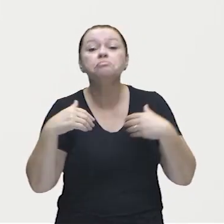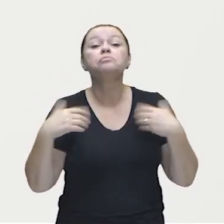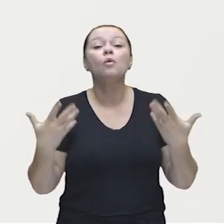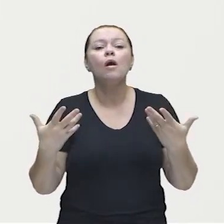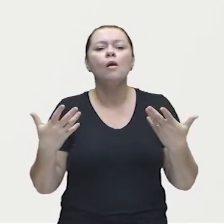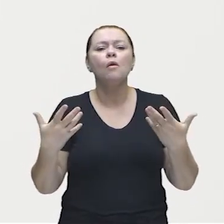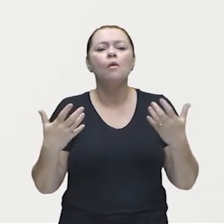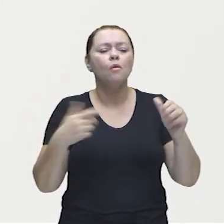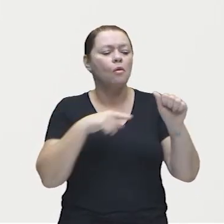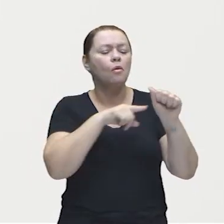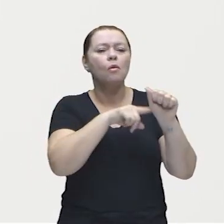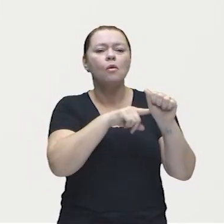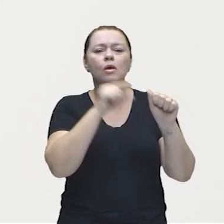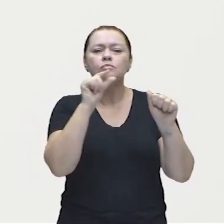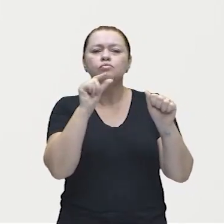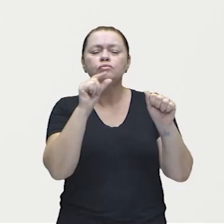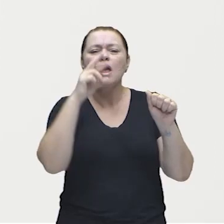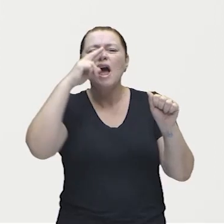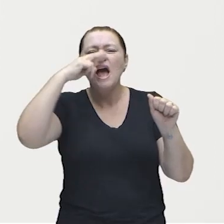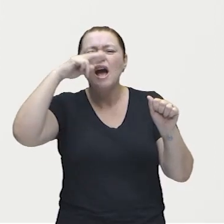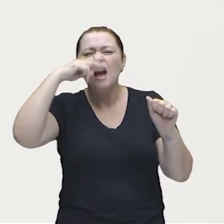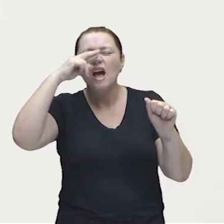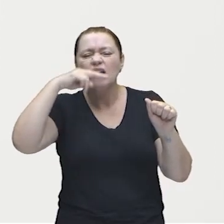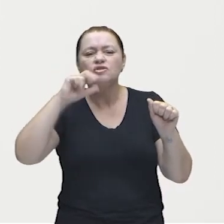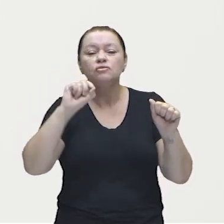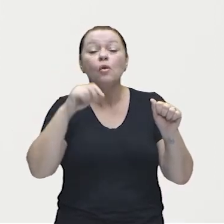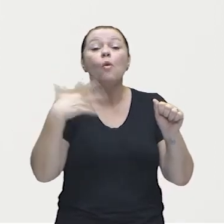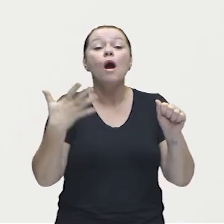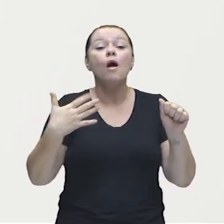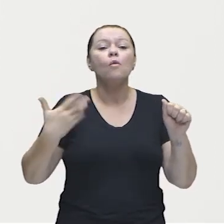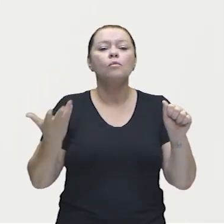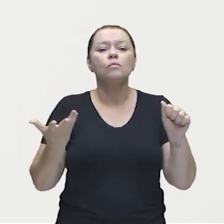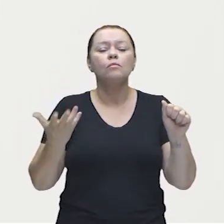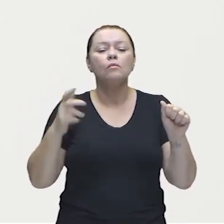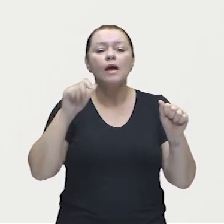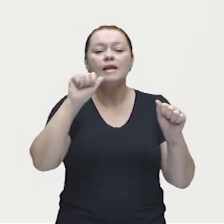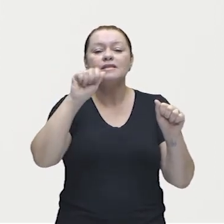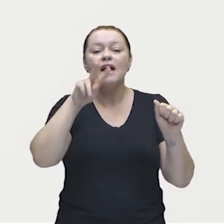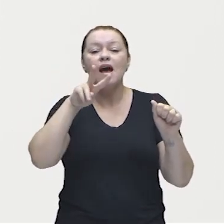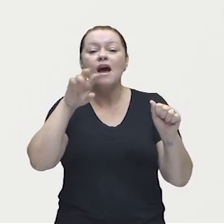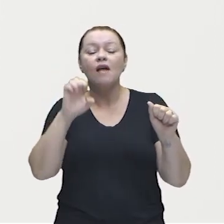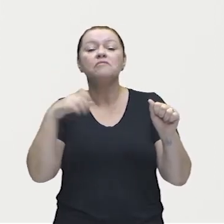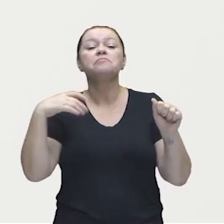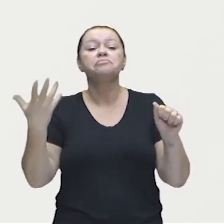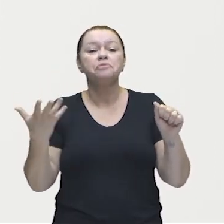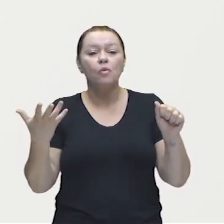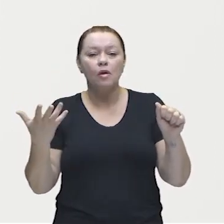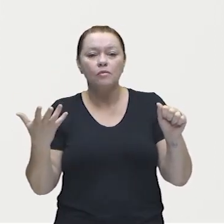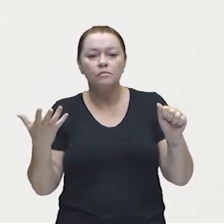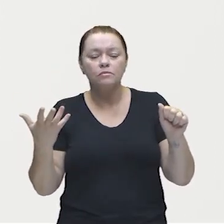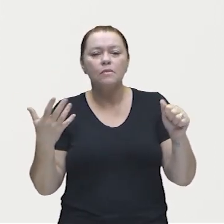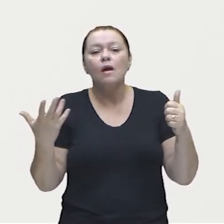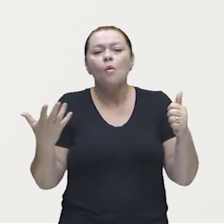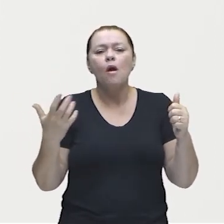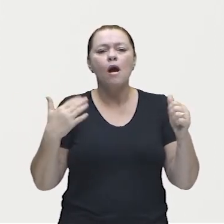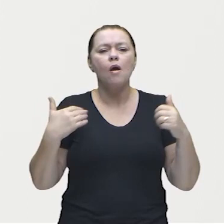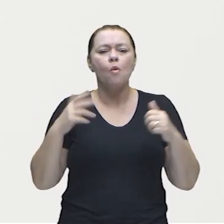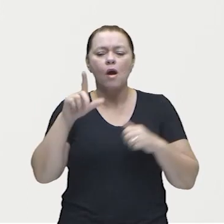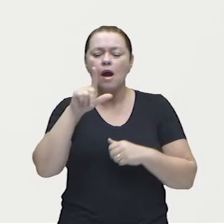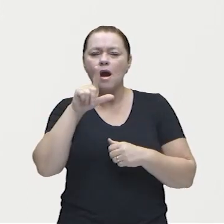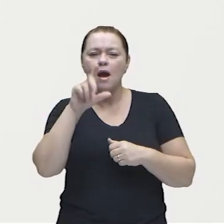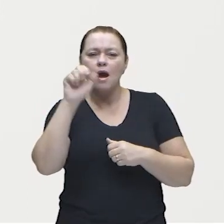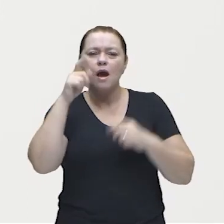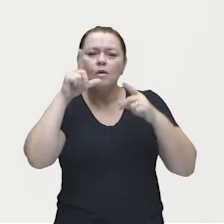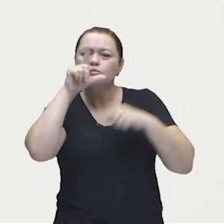seja, pequenos ratinhos. O que é, crianças? Qual é o animal que se alimenta de animais mortos